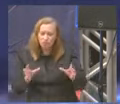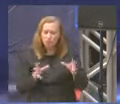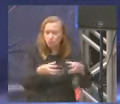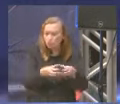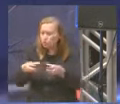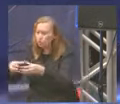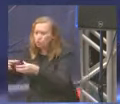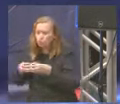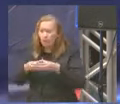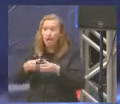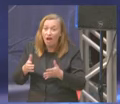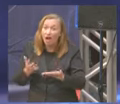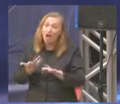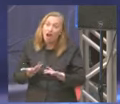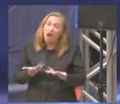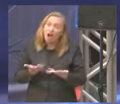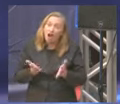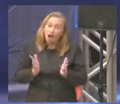gente ainda tem